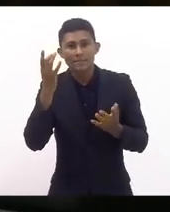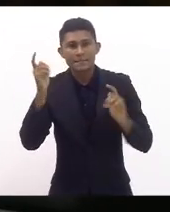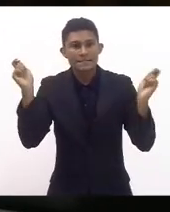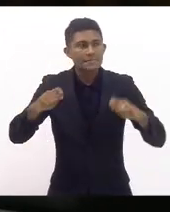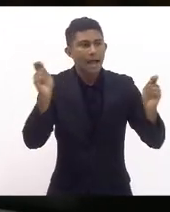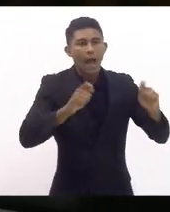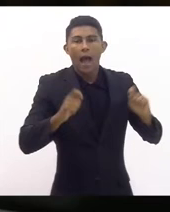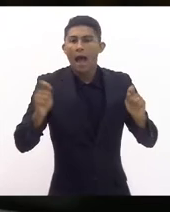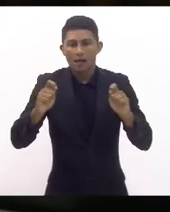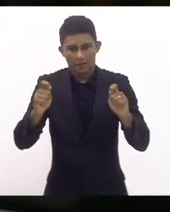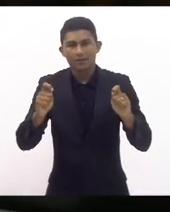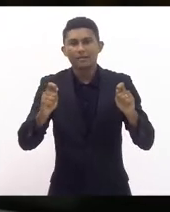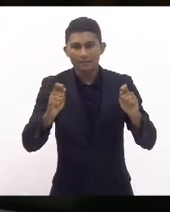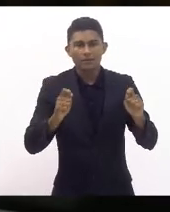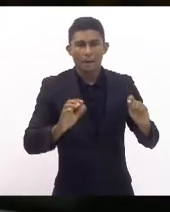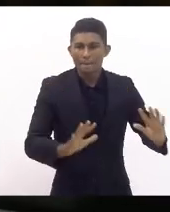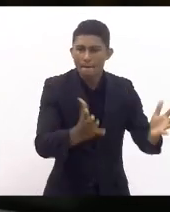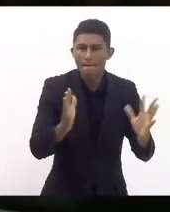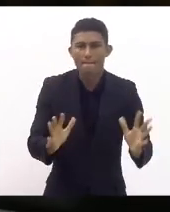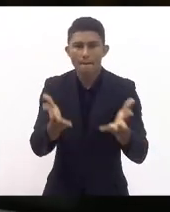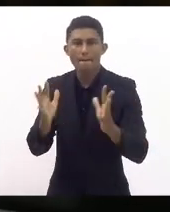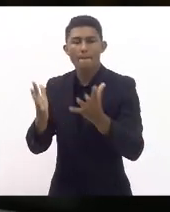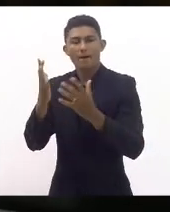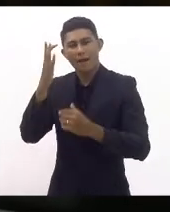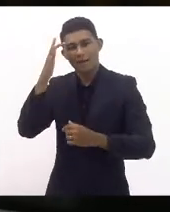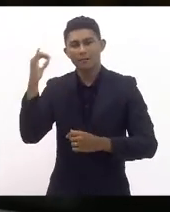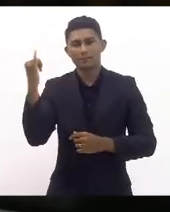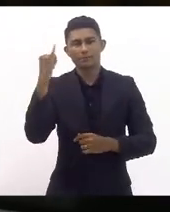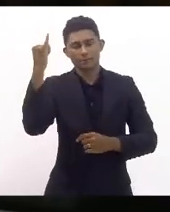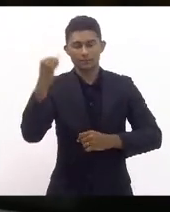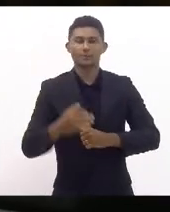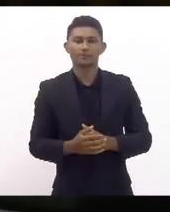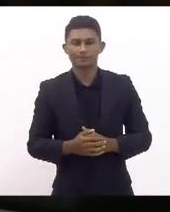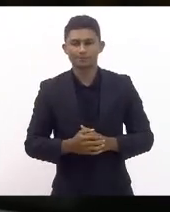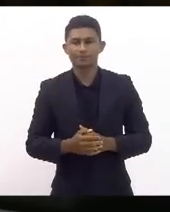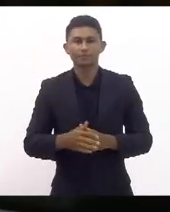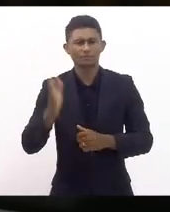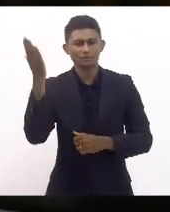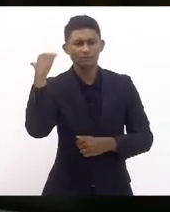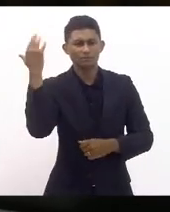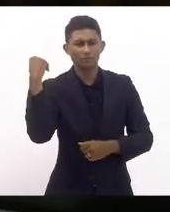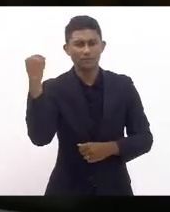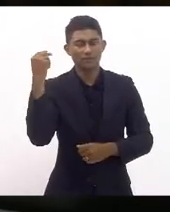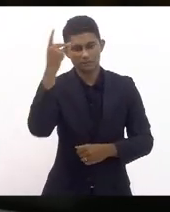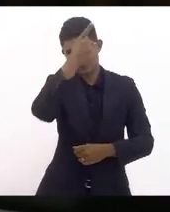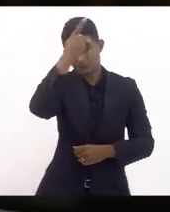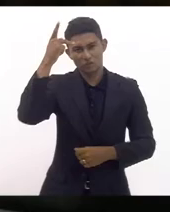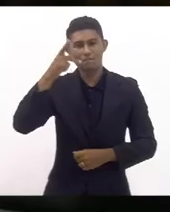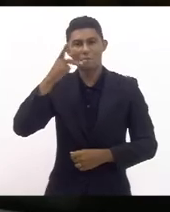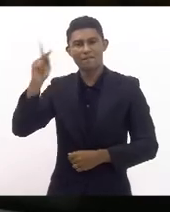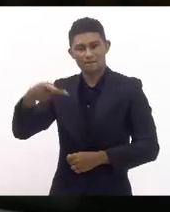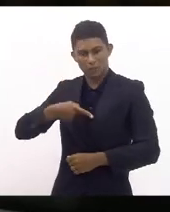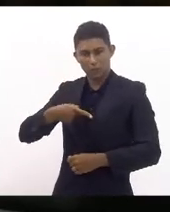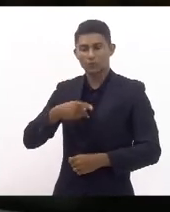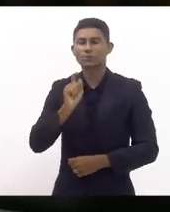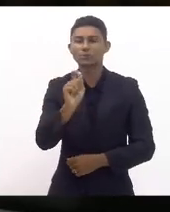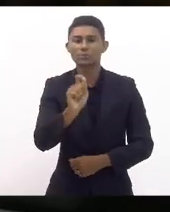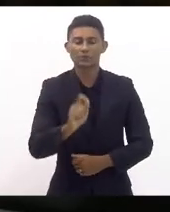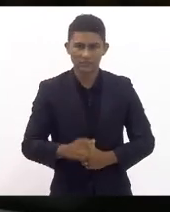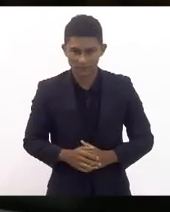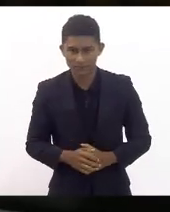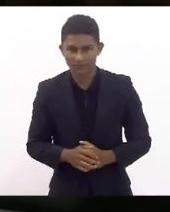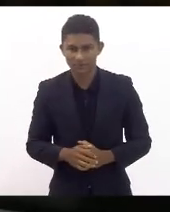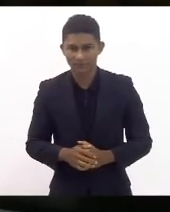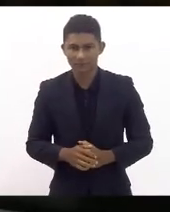gente tenha desenvolvimento. Me disseram já uma vez que é muito difícil